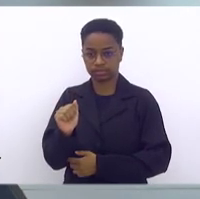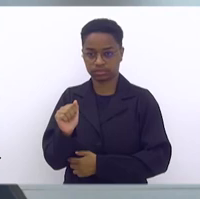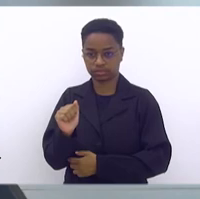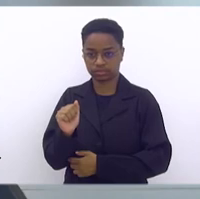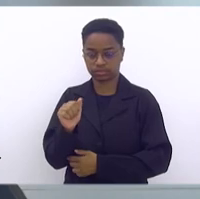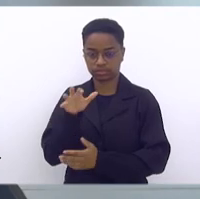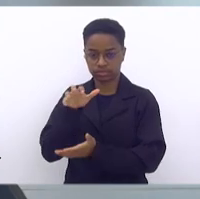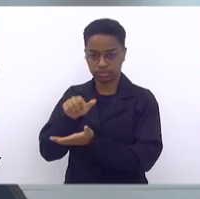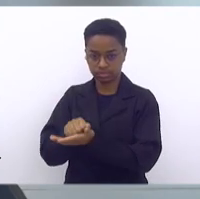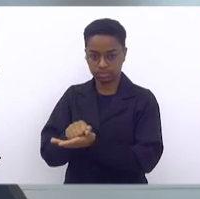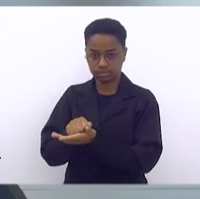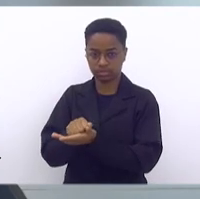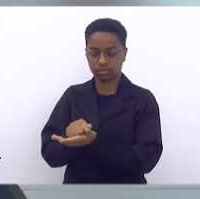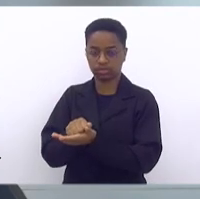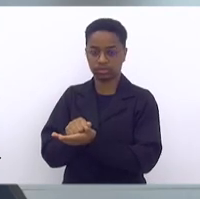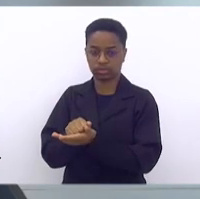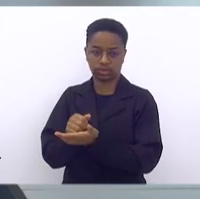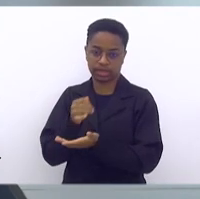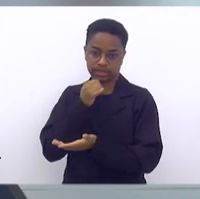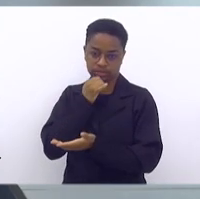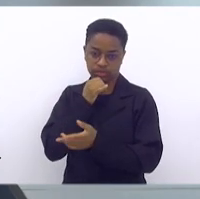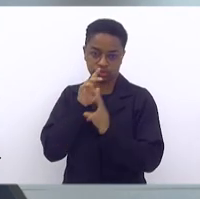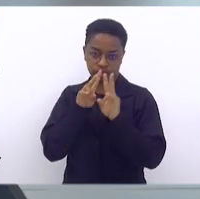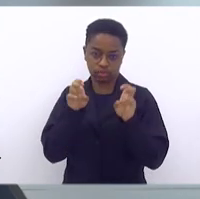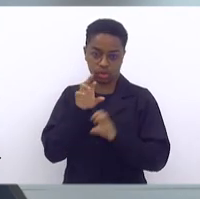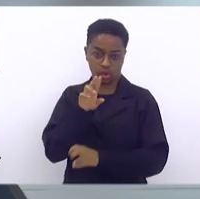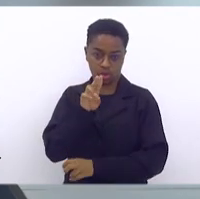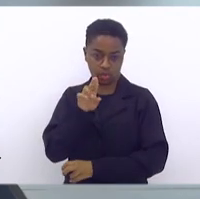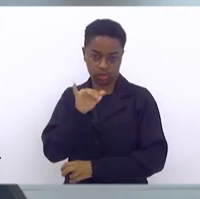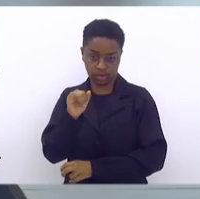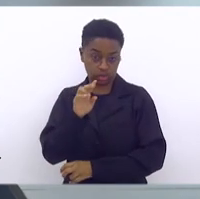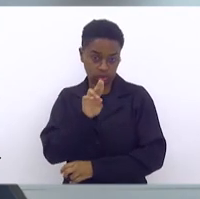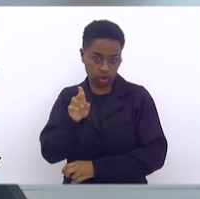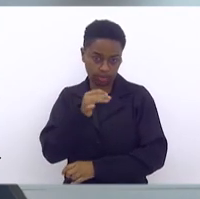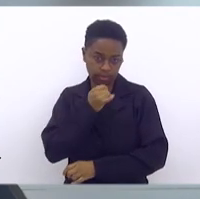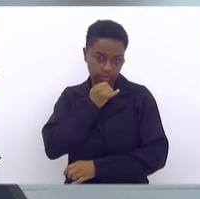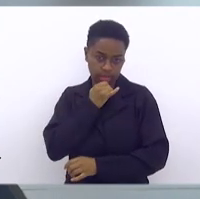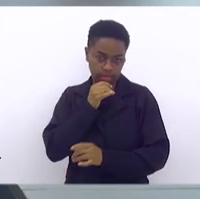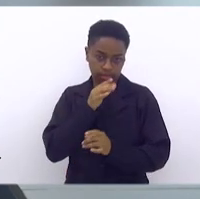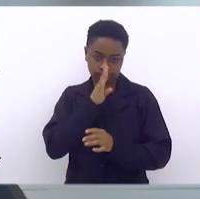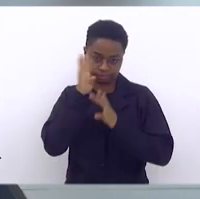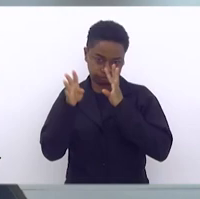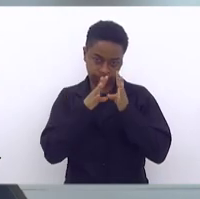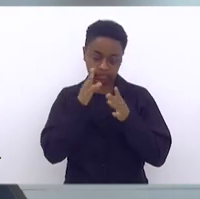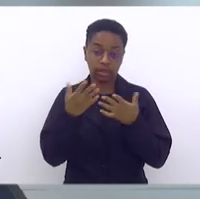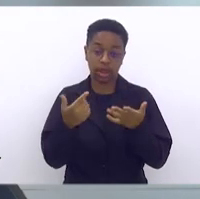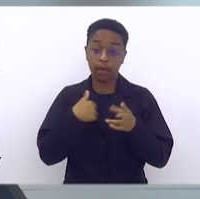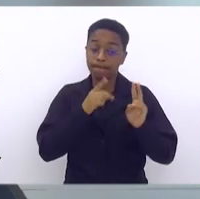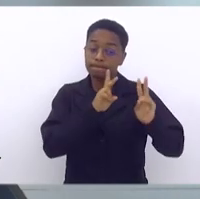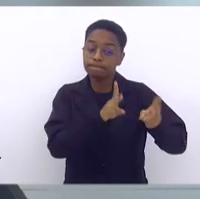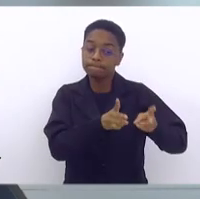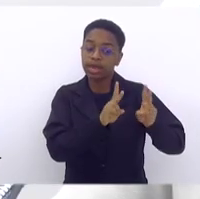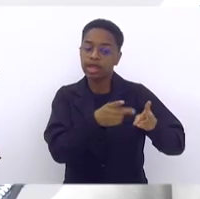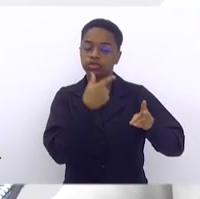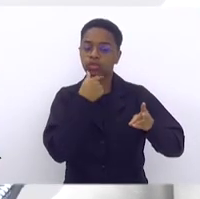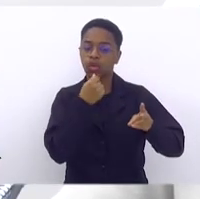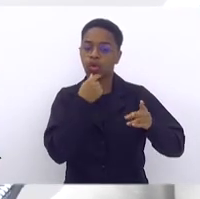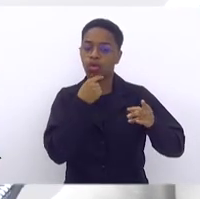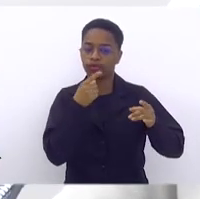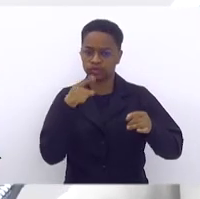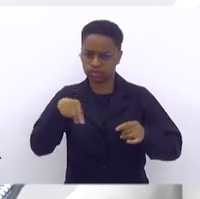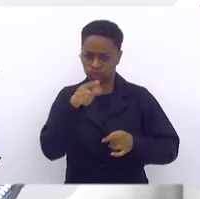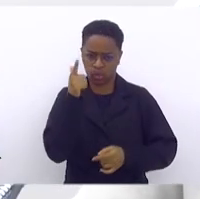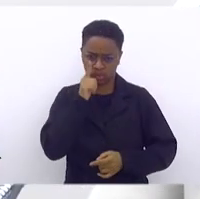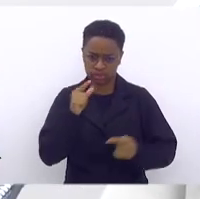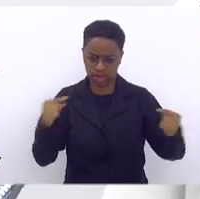um BO, um RO sobre o Rui. Gente, estou falando o nome à toa aqui, tá? Eu fui também, fiz do mesmo cara. Sim. Vocês têm